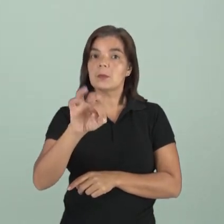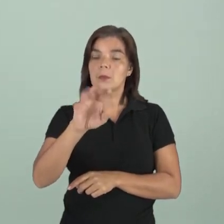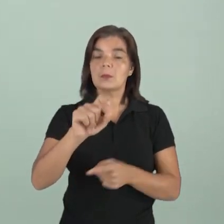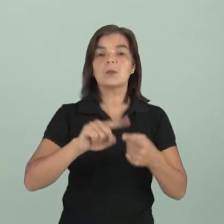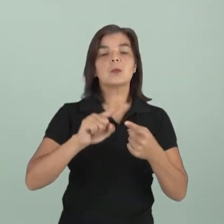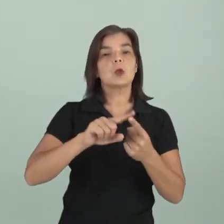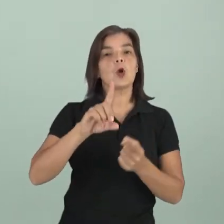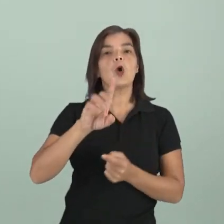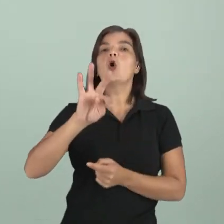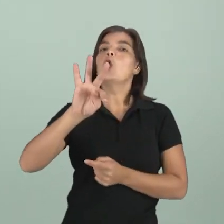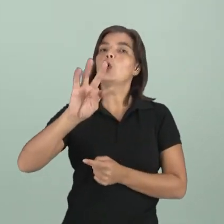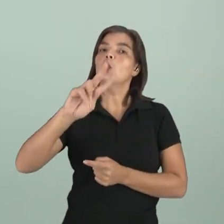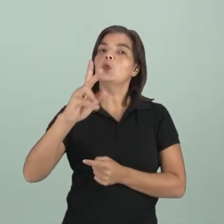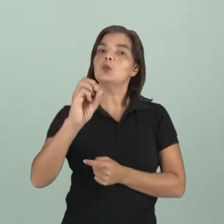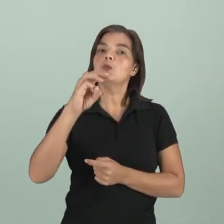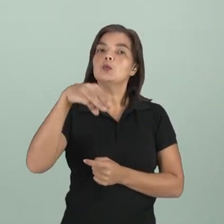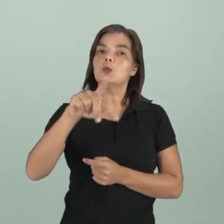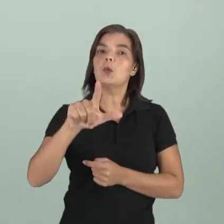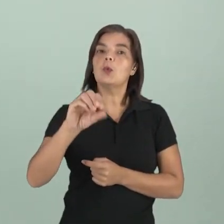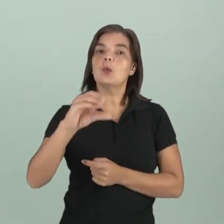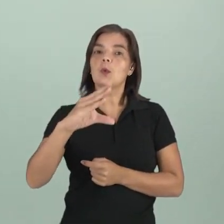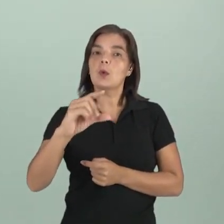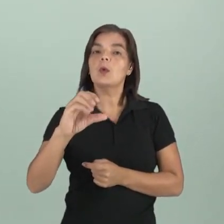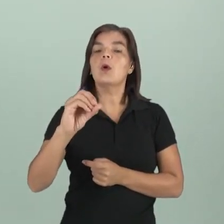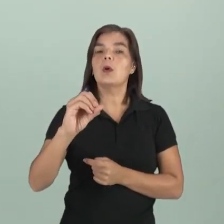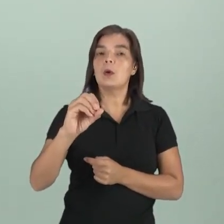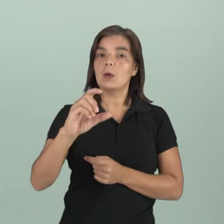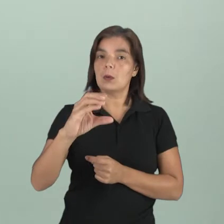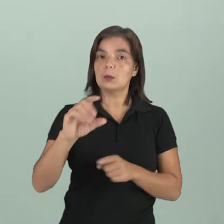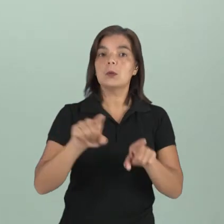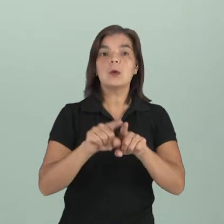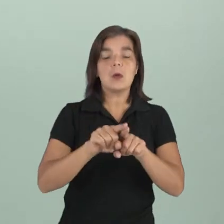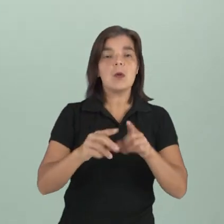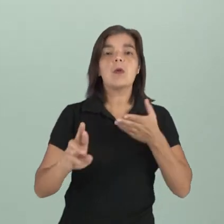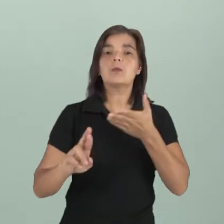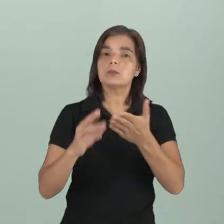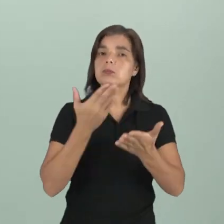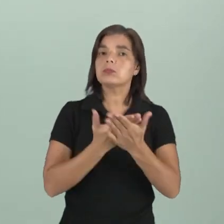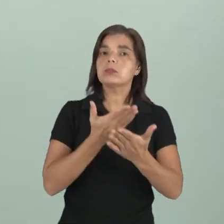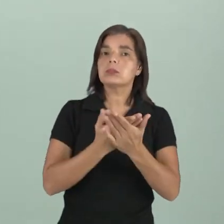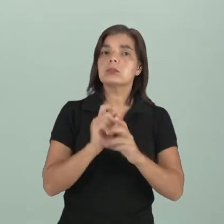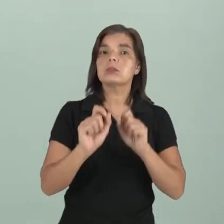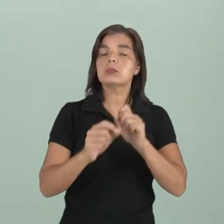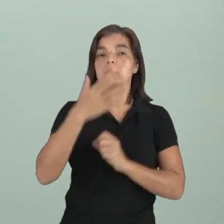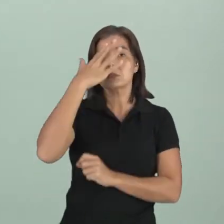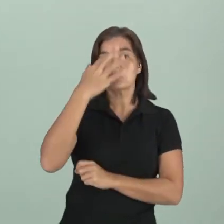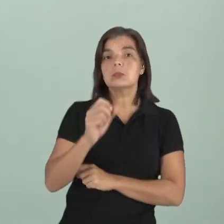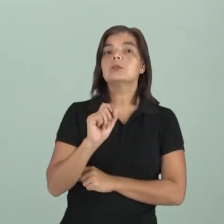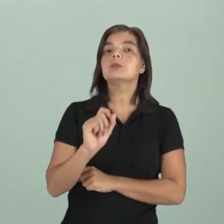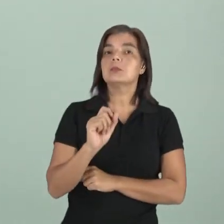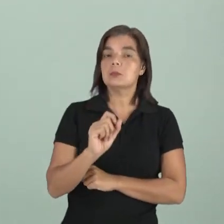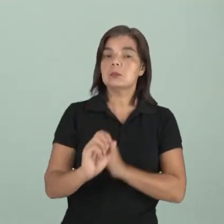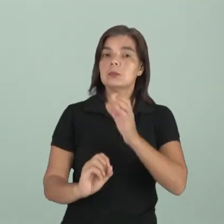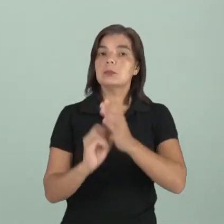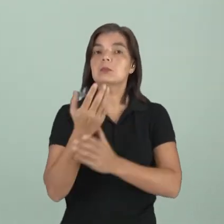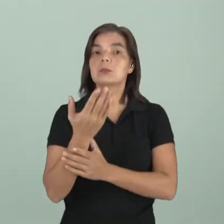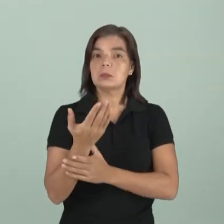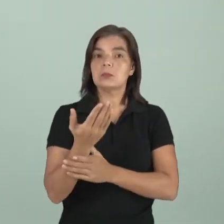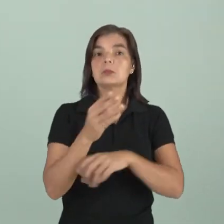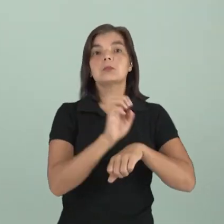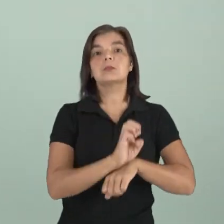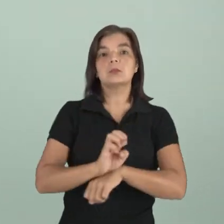John Locke, Thomas Hobbes, por exemplo, eles se reportaram em seus estudos justamente ao surgimento